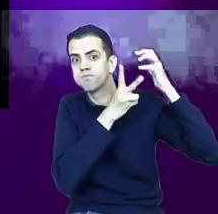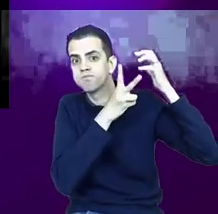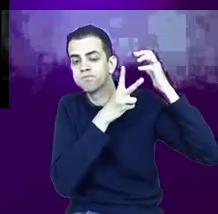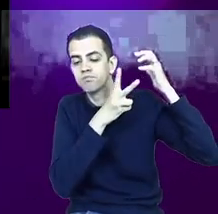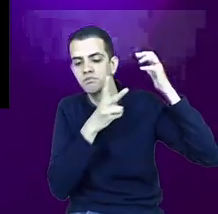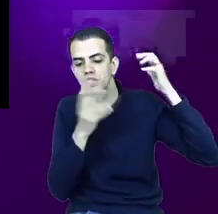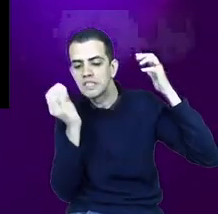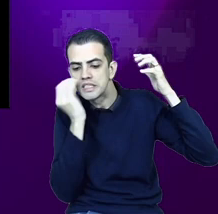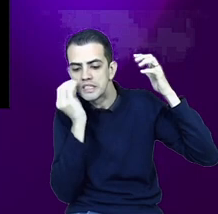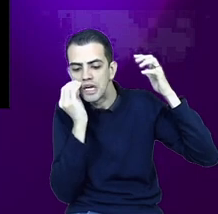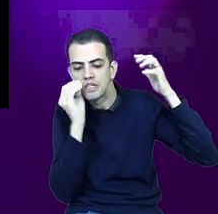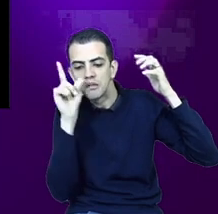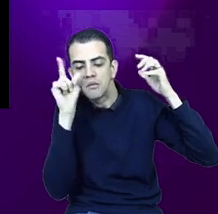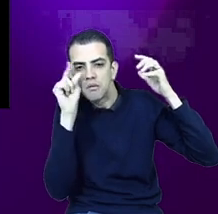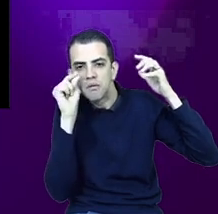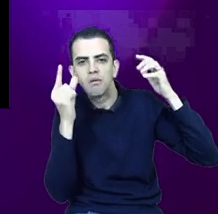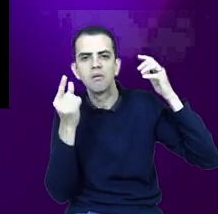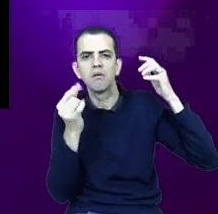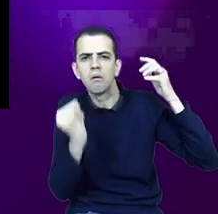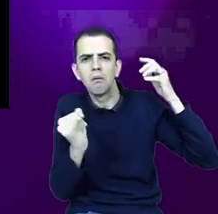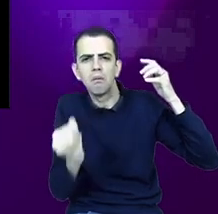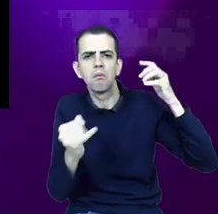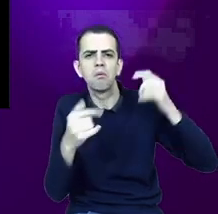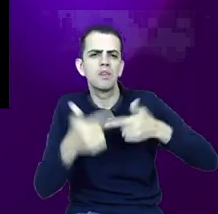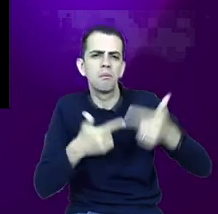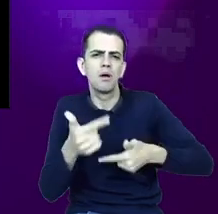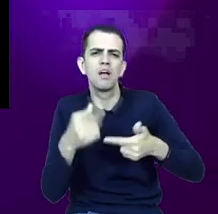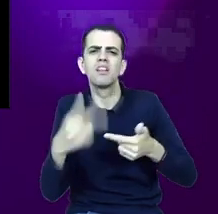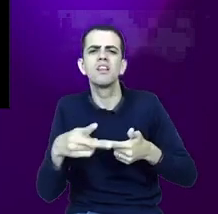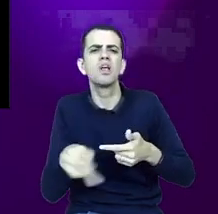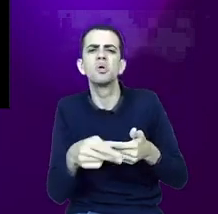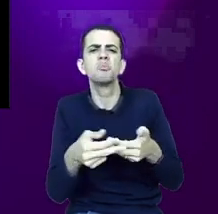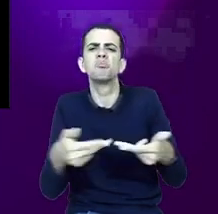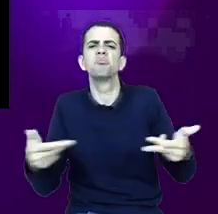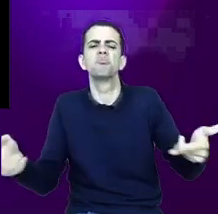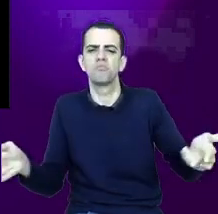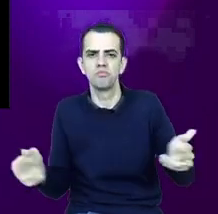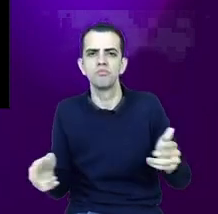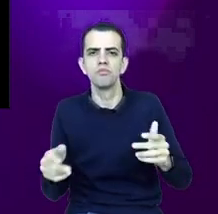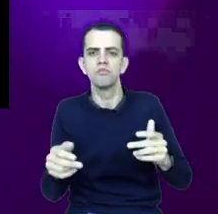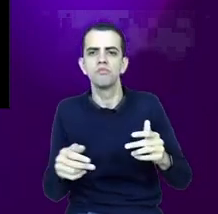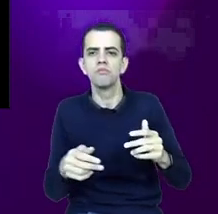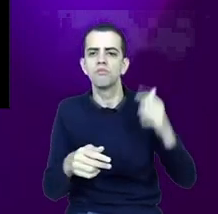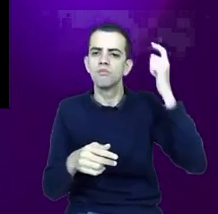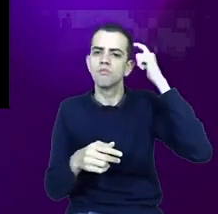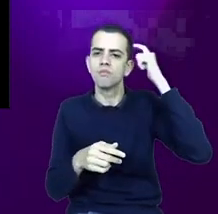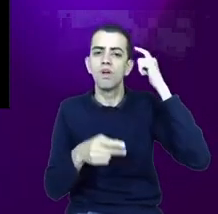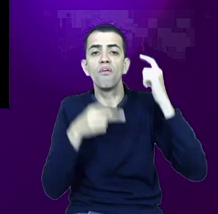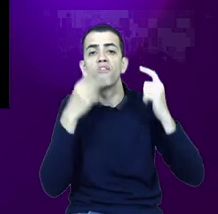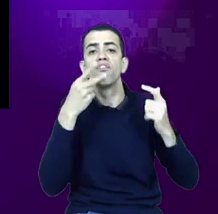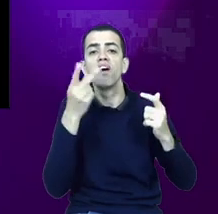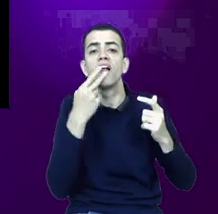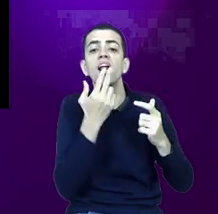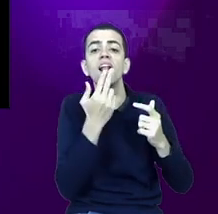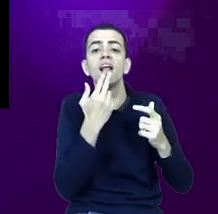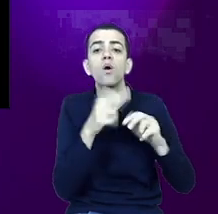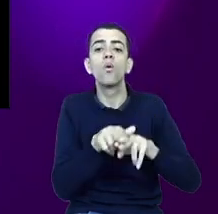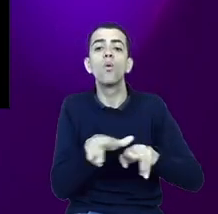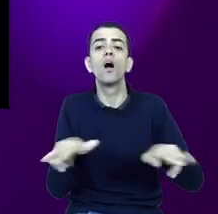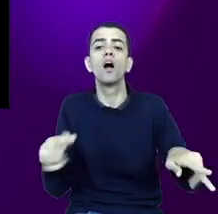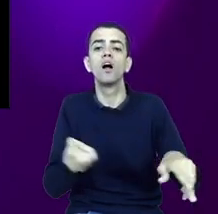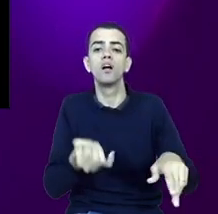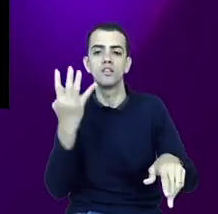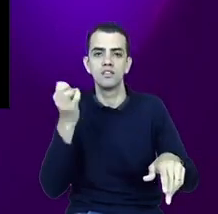aquele paciente, né, dado a sua realidade, o seu trabalho, as línguas que o paciente fala, eles são